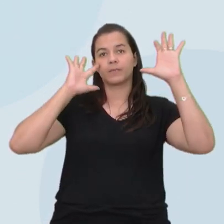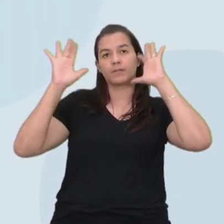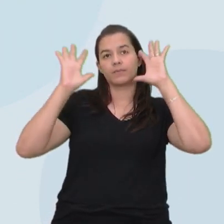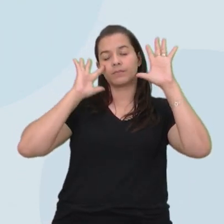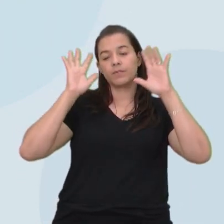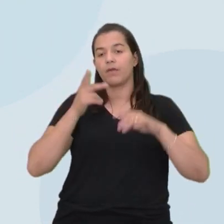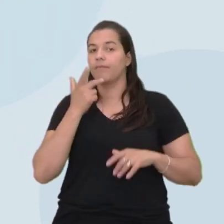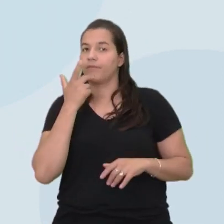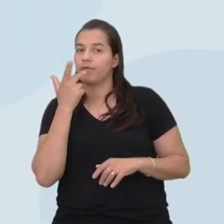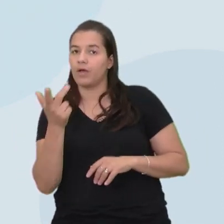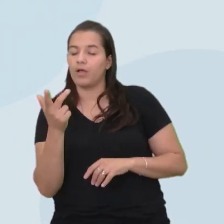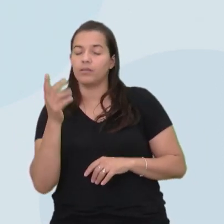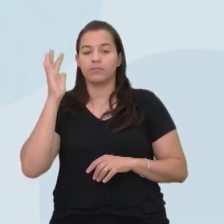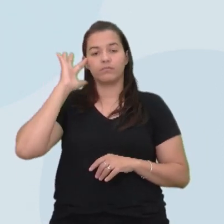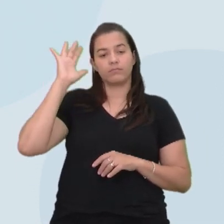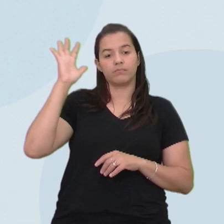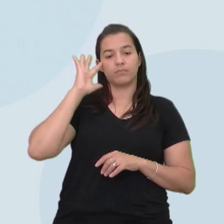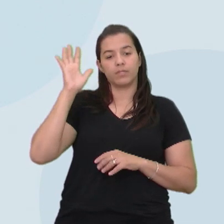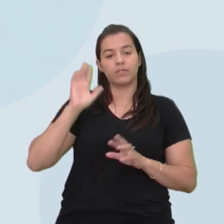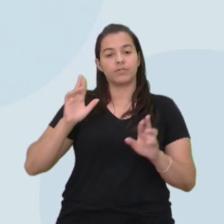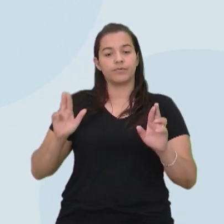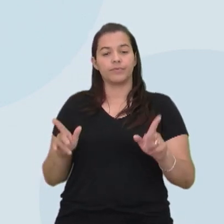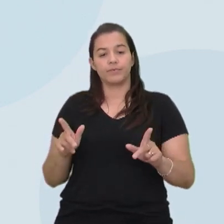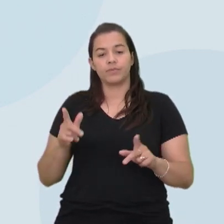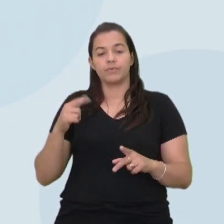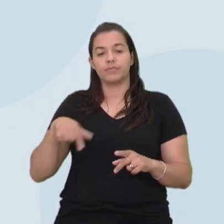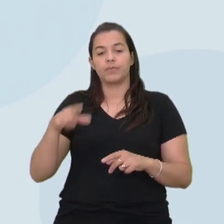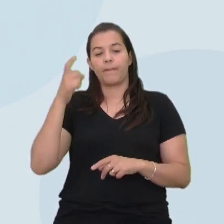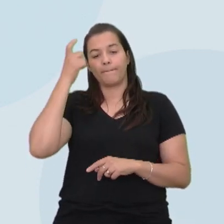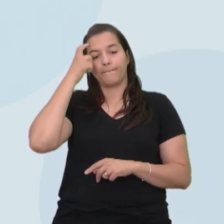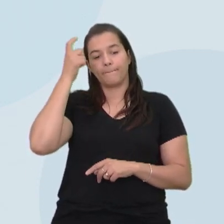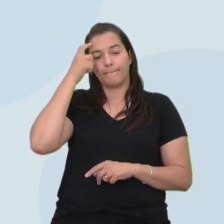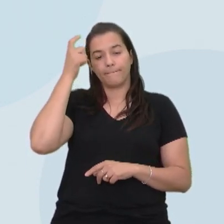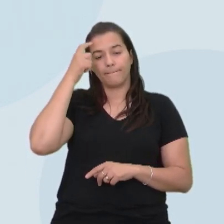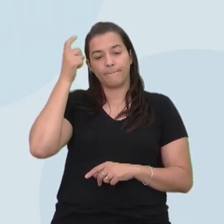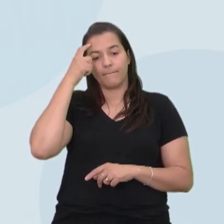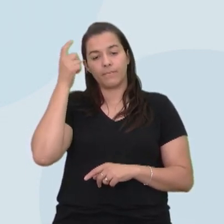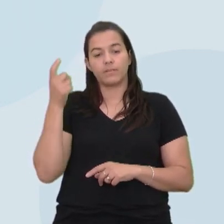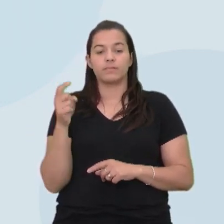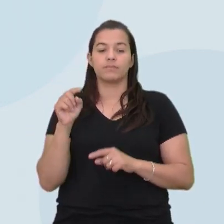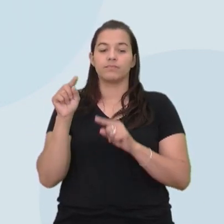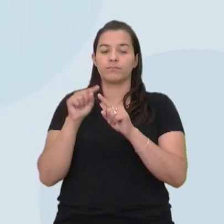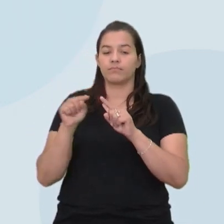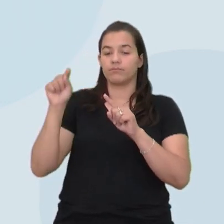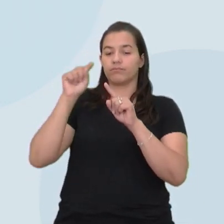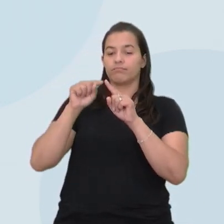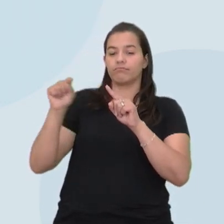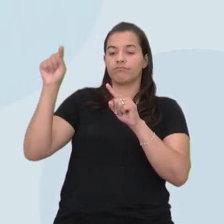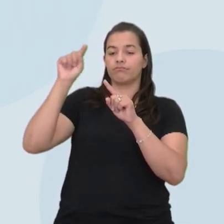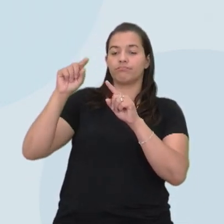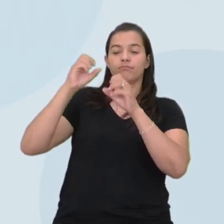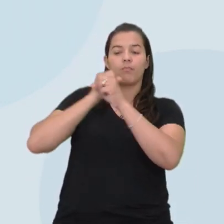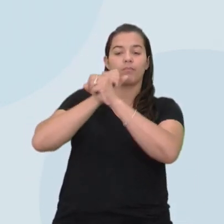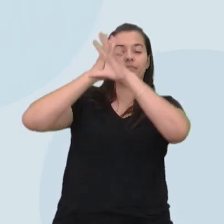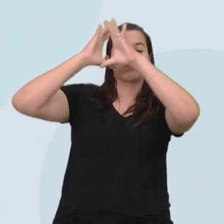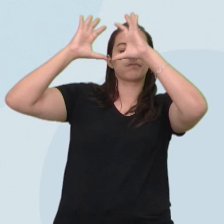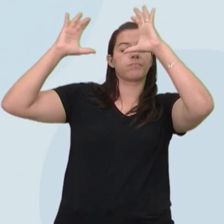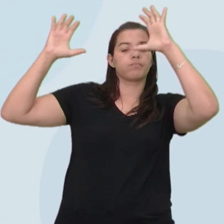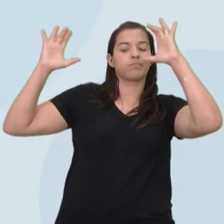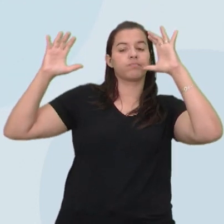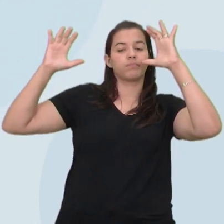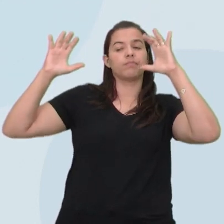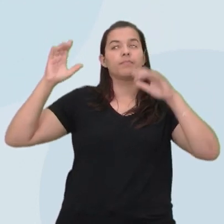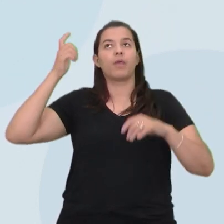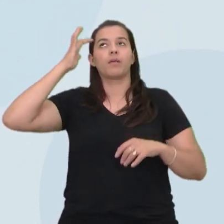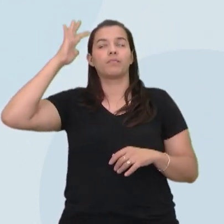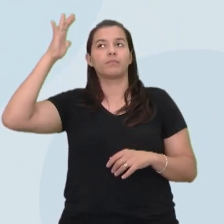diga e pense? O diga é o balãozinho concreto. O pense é aquele balãozinho que ele é como se fosse uma nuvenzinha, para dizer que ele está